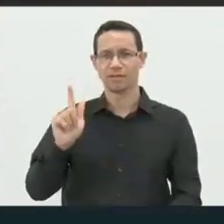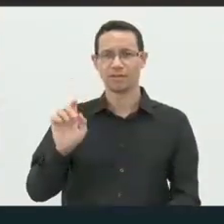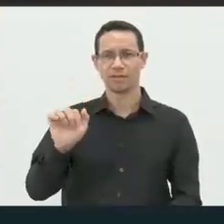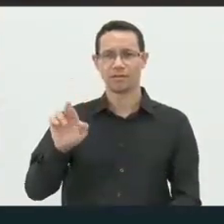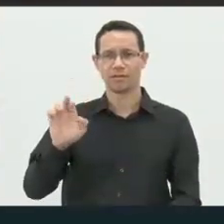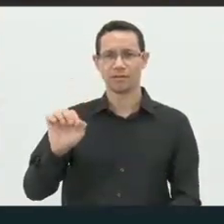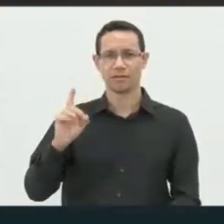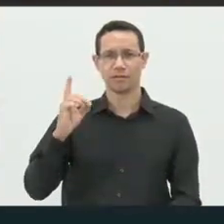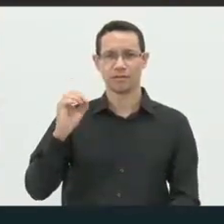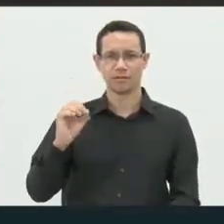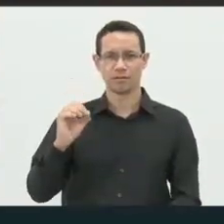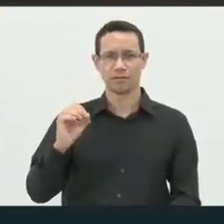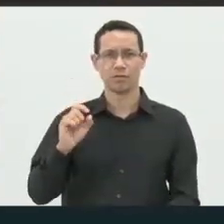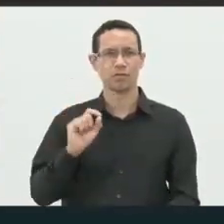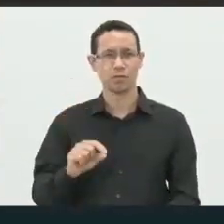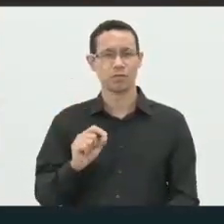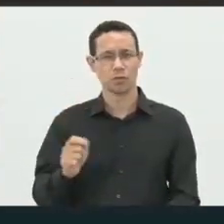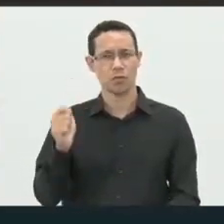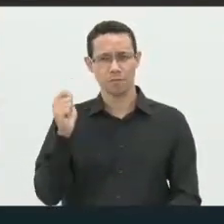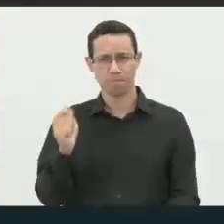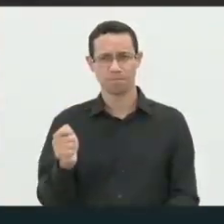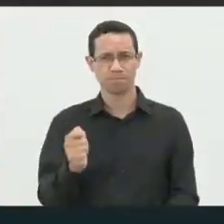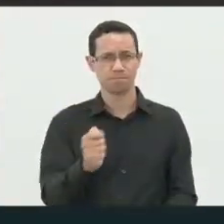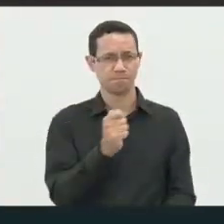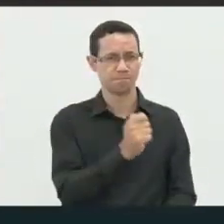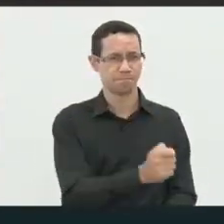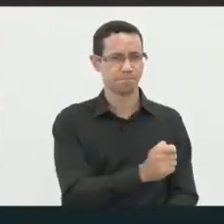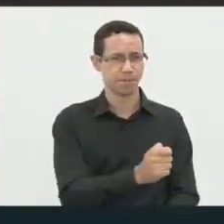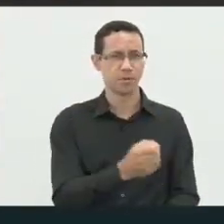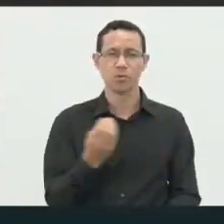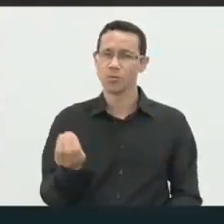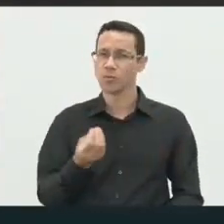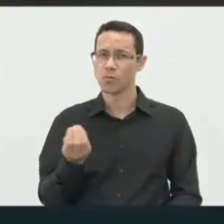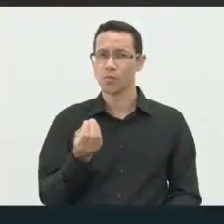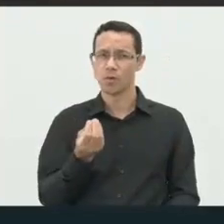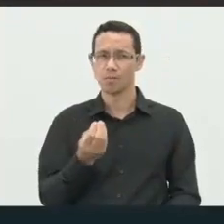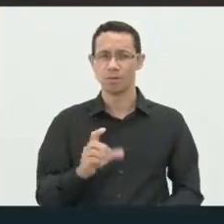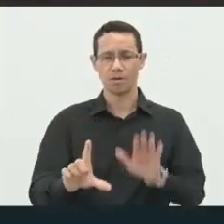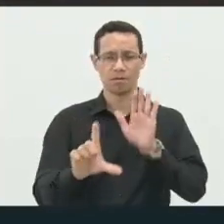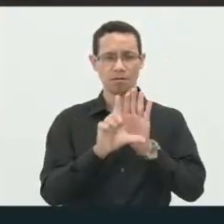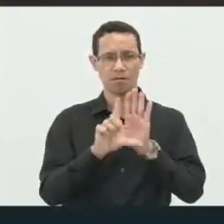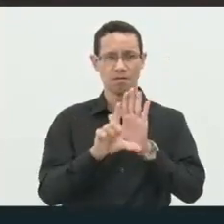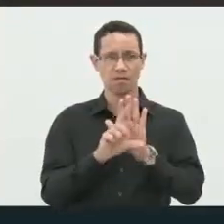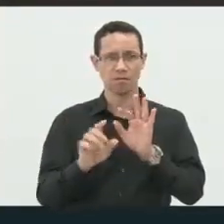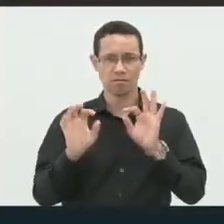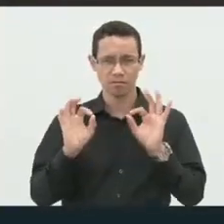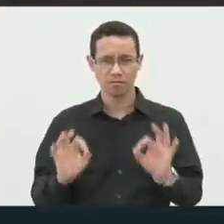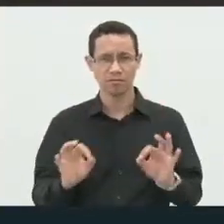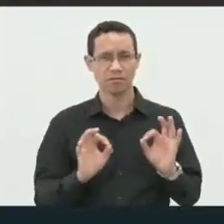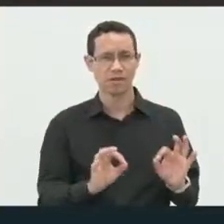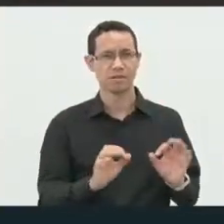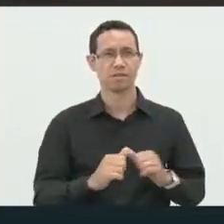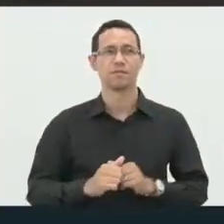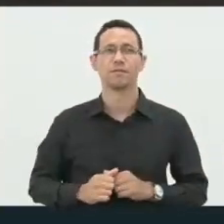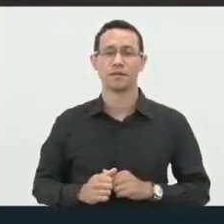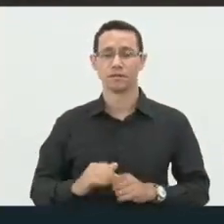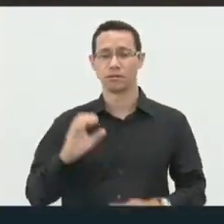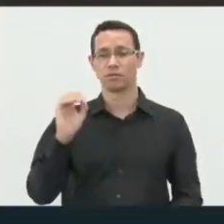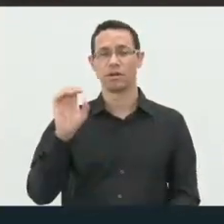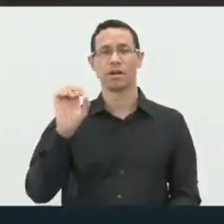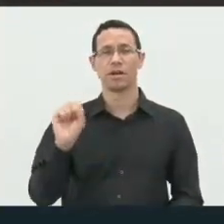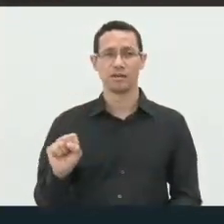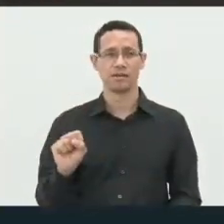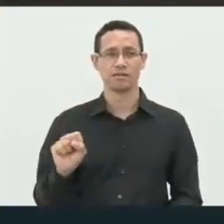a pouco é obrigar através de medidas legais e efetivas que essas oestes